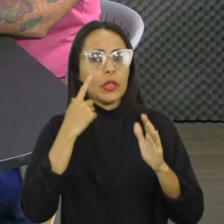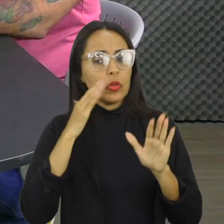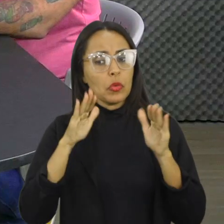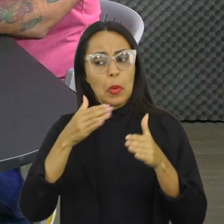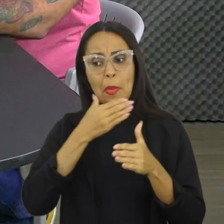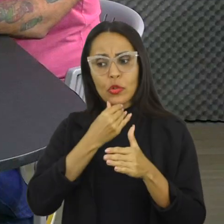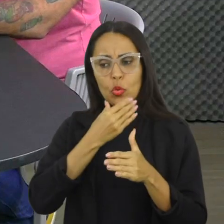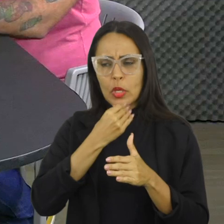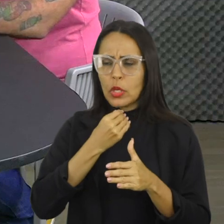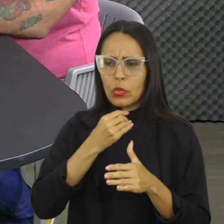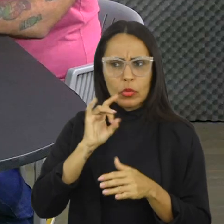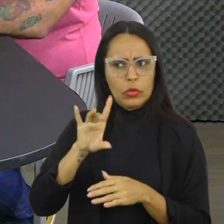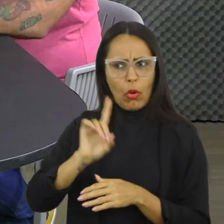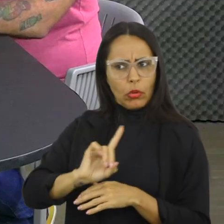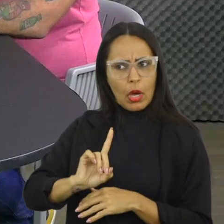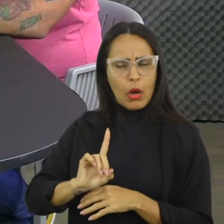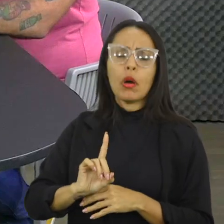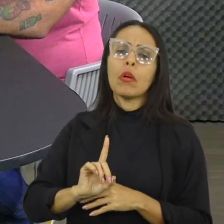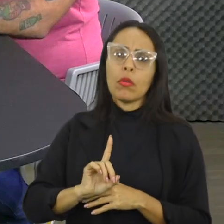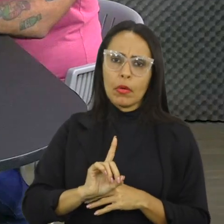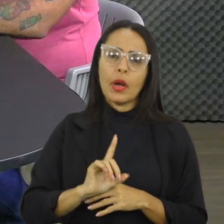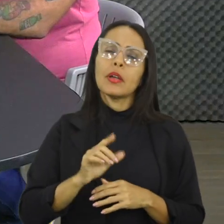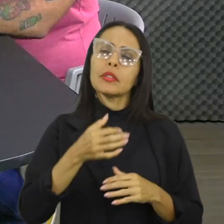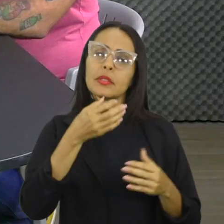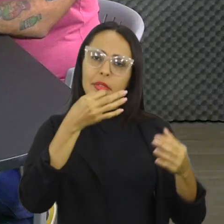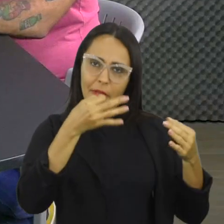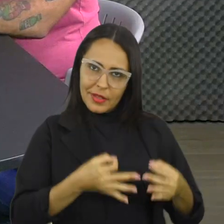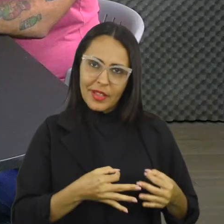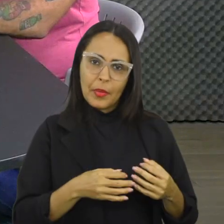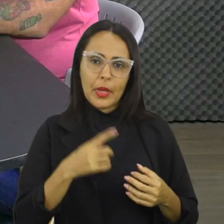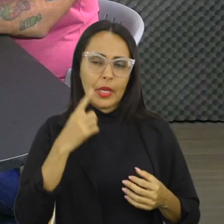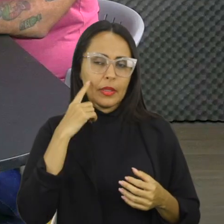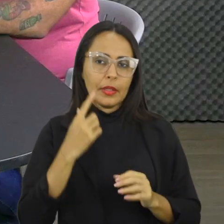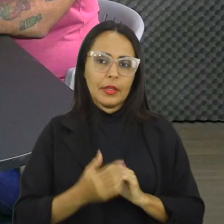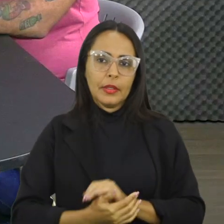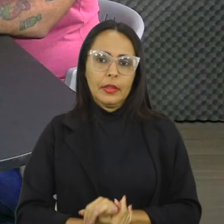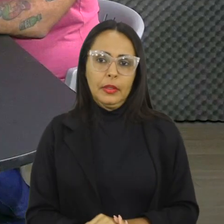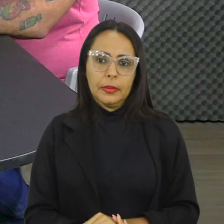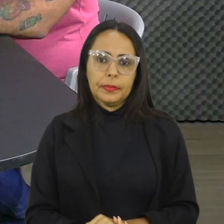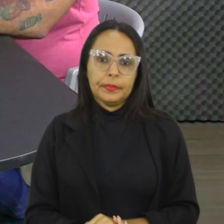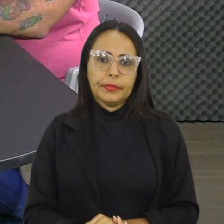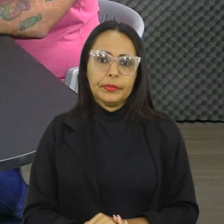exclusivamente masculino. Exato. Exatamente. Não